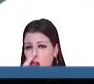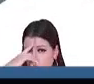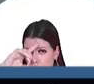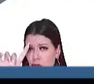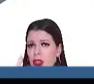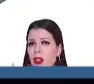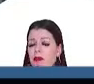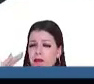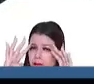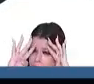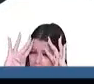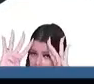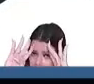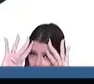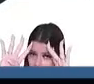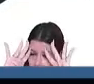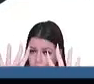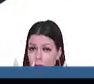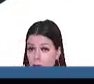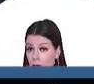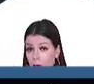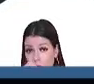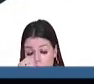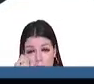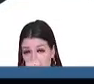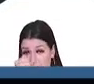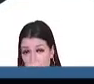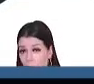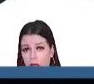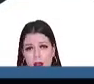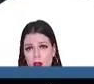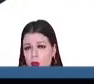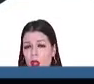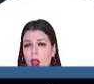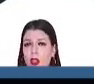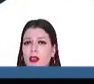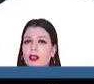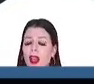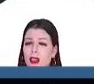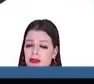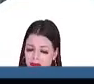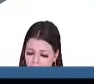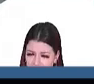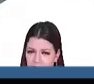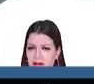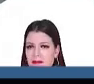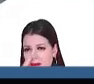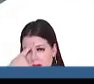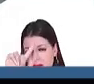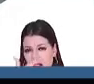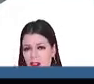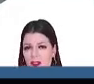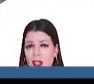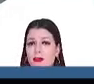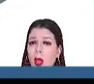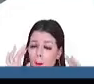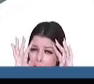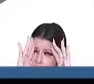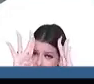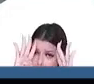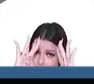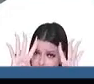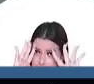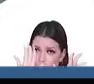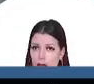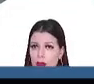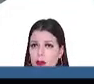reflexão sobre a violência na escola. A gente quer transformar o dia 20 num dia de grande reflexão. A gente